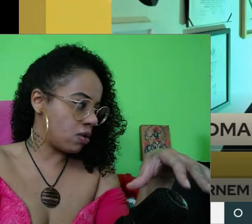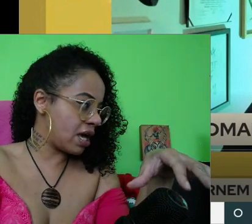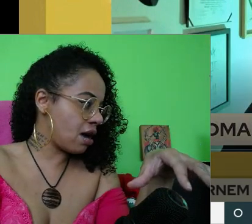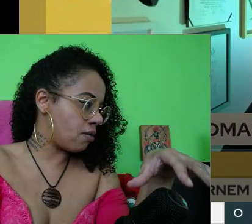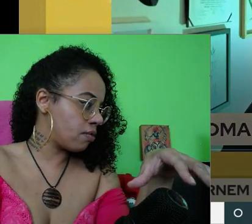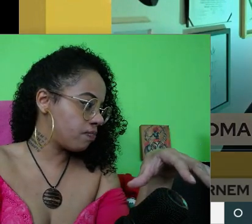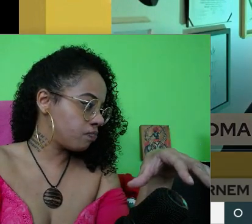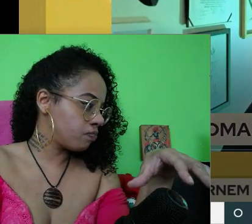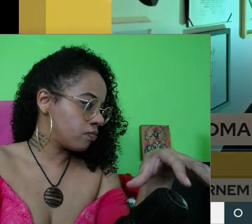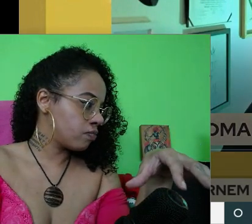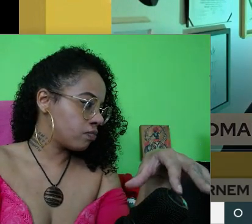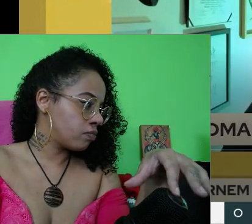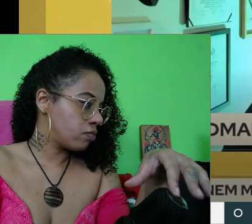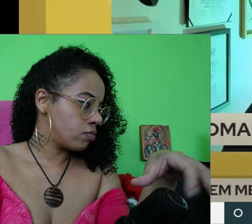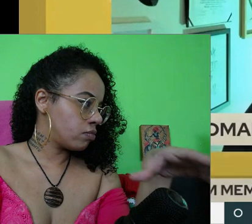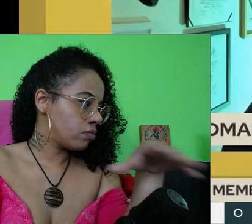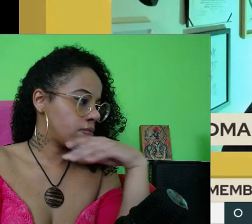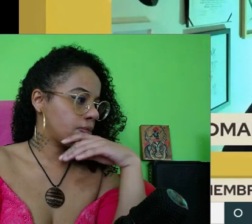real